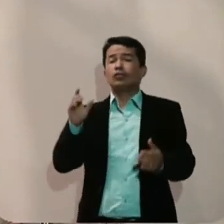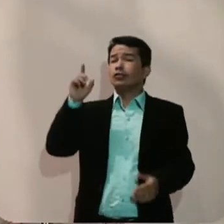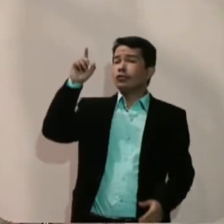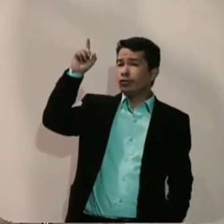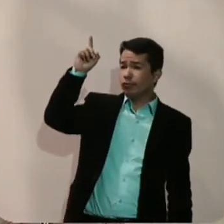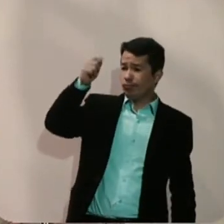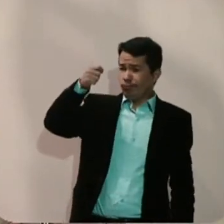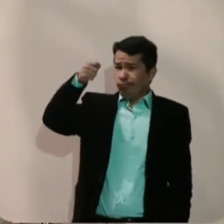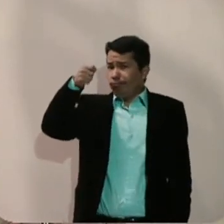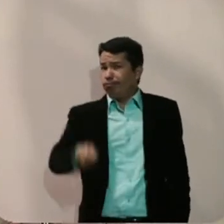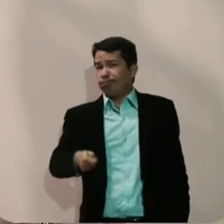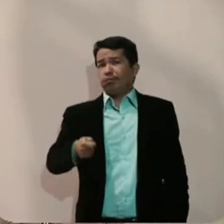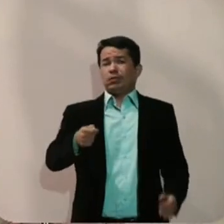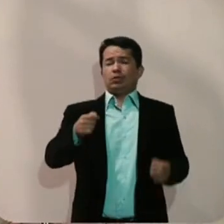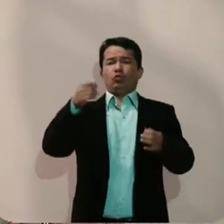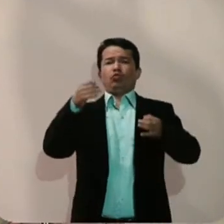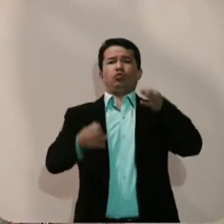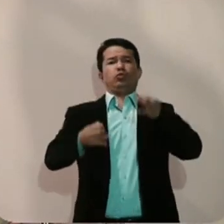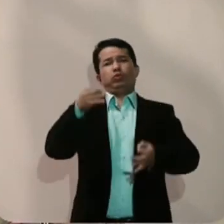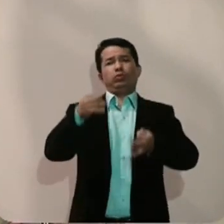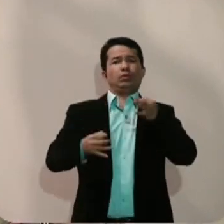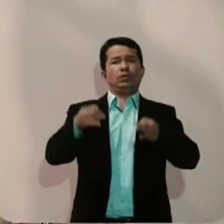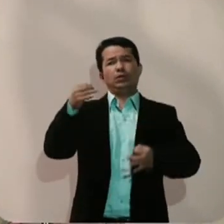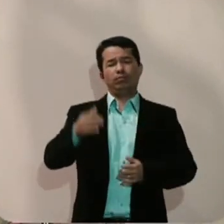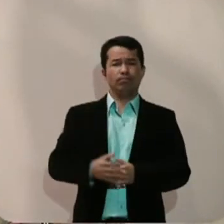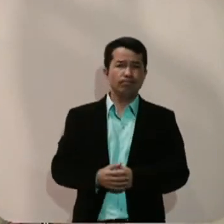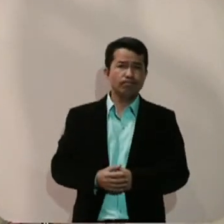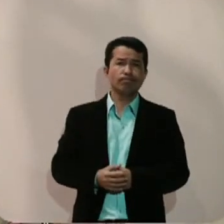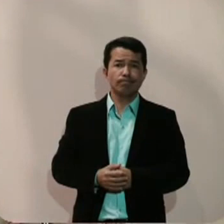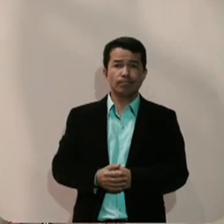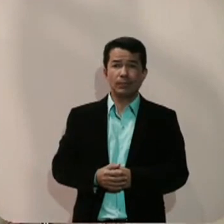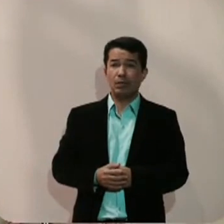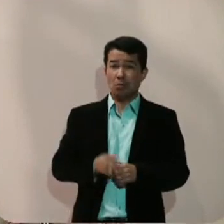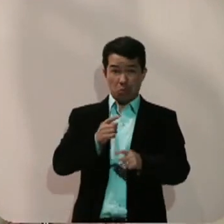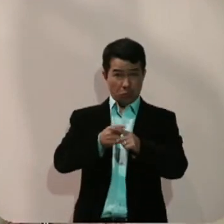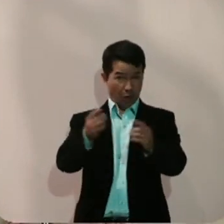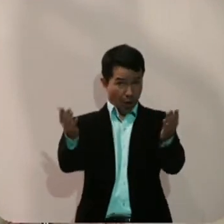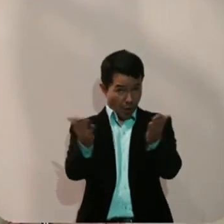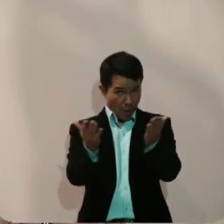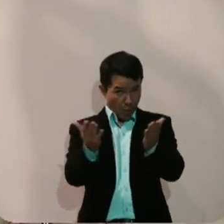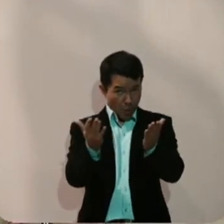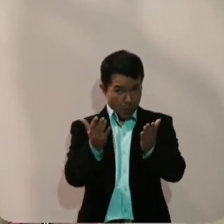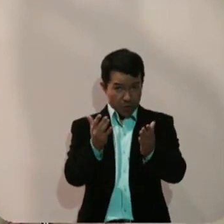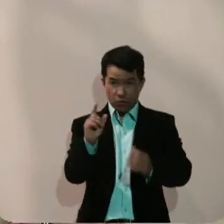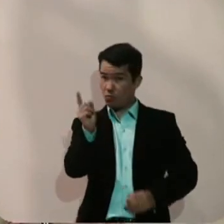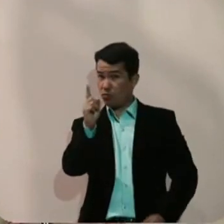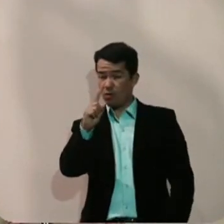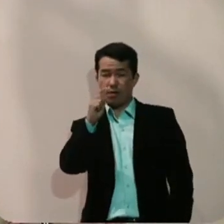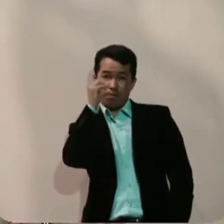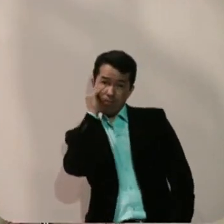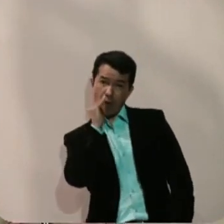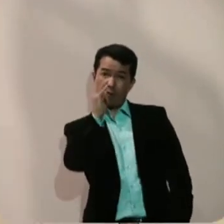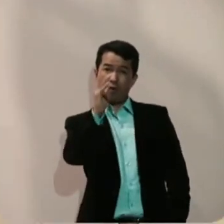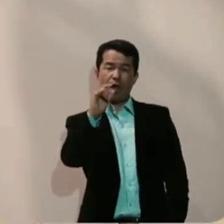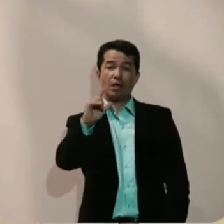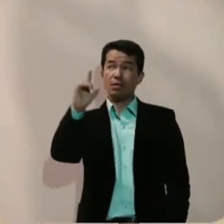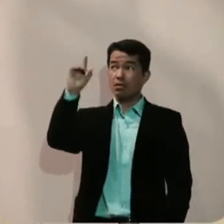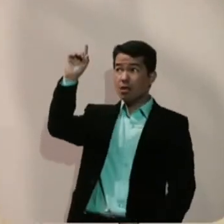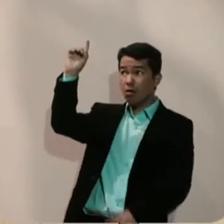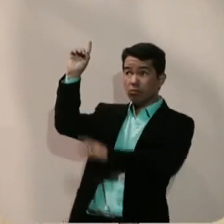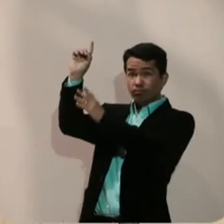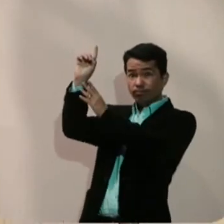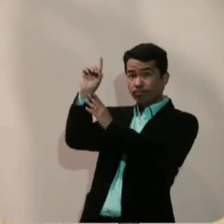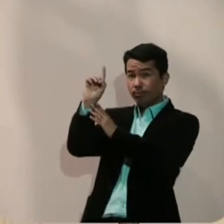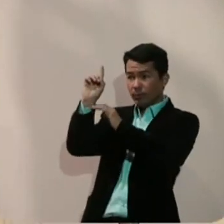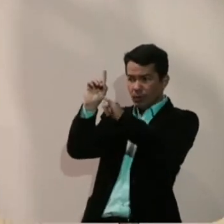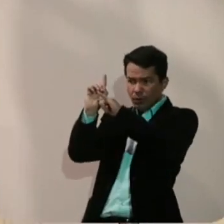com rigor, quanto mais agora que o próprio Deus, através do seu Espírito, está falando com eles. Mas por